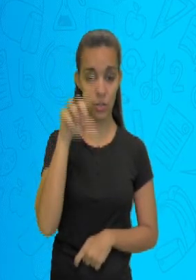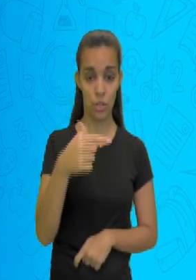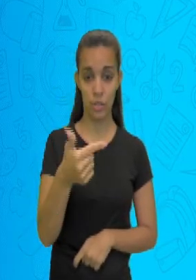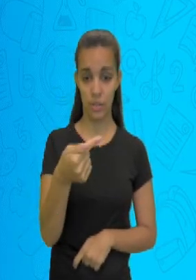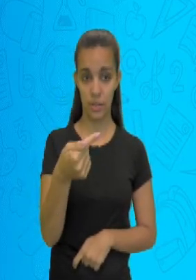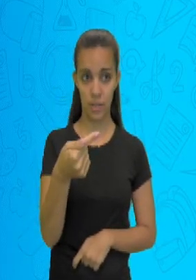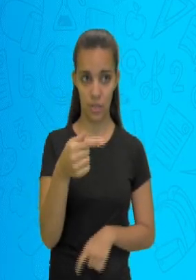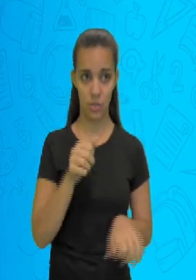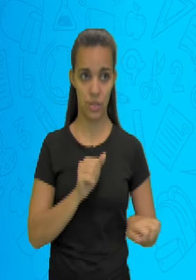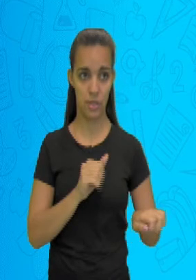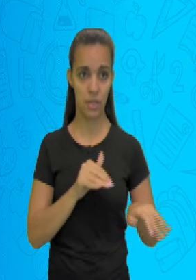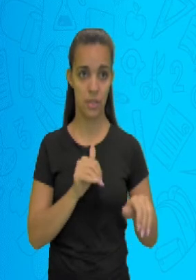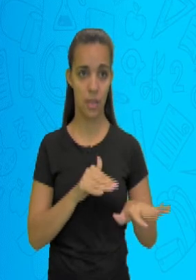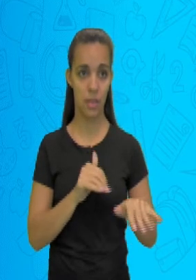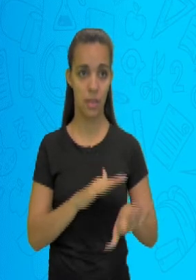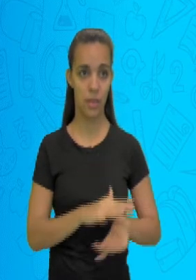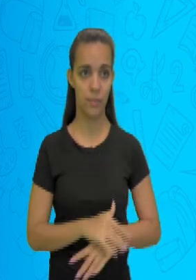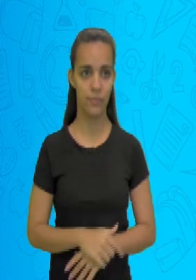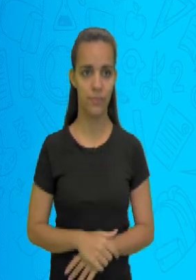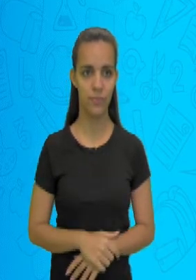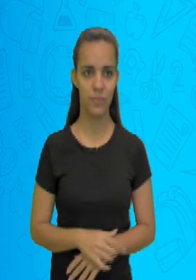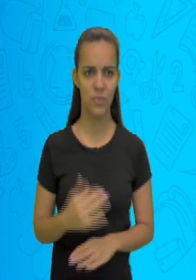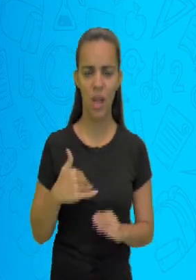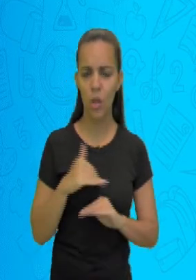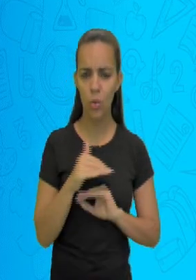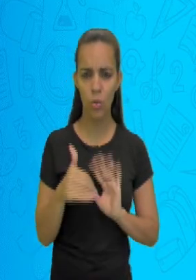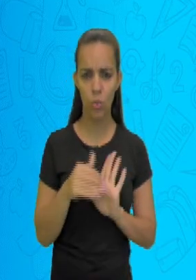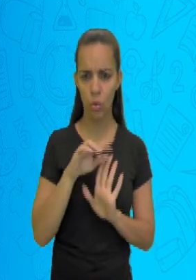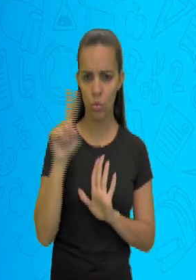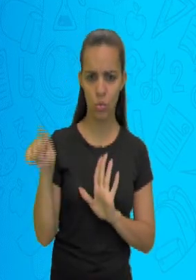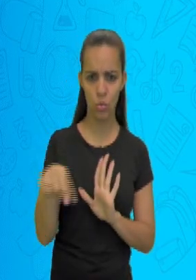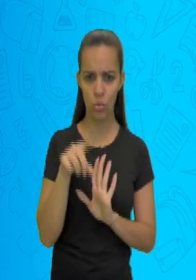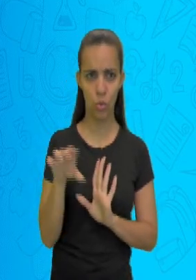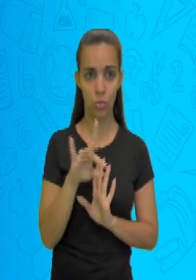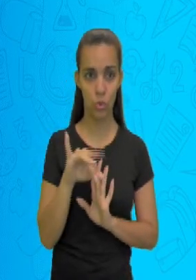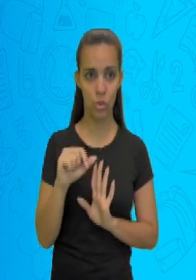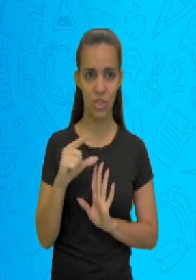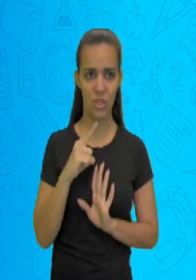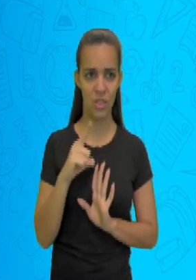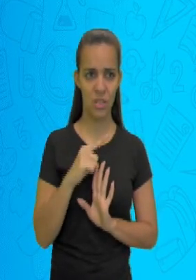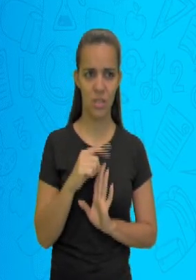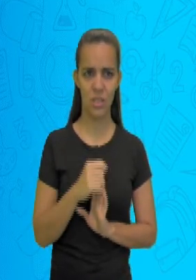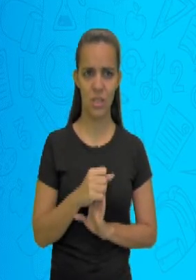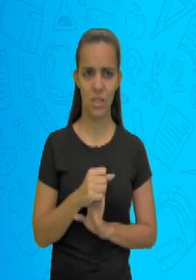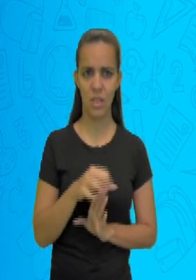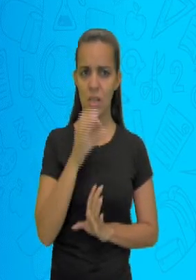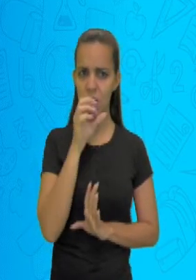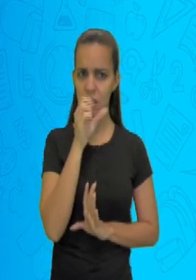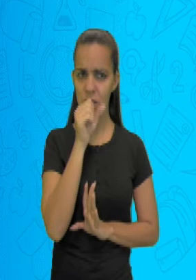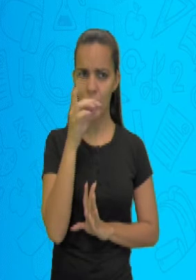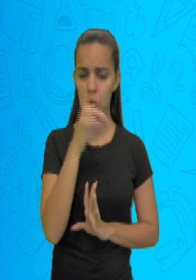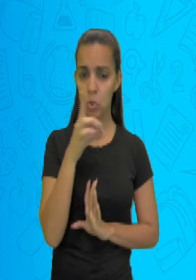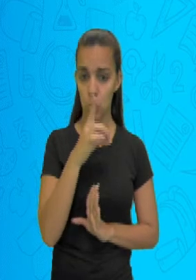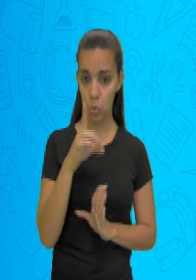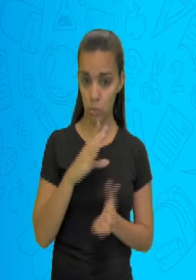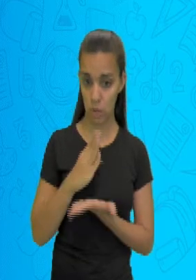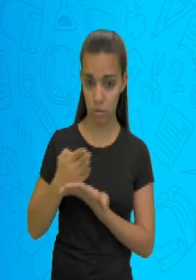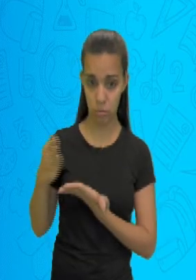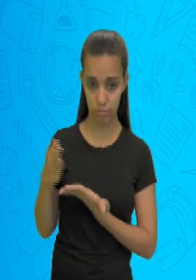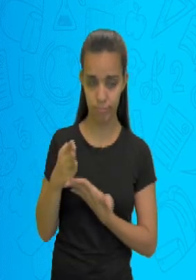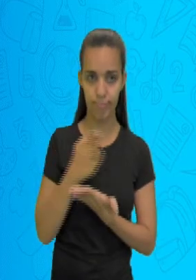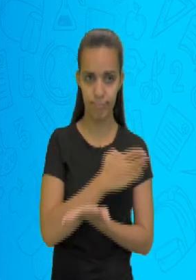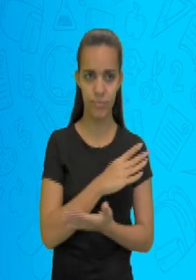7. Vocês observaram que todas as outras partes do calendário, a gente tem o sábado de uma cor, o domingo